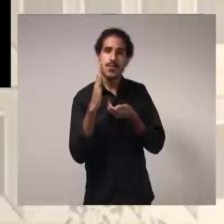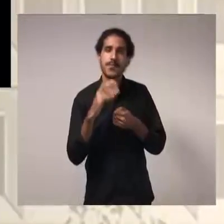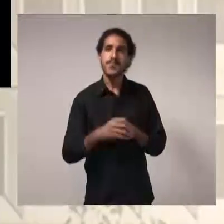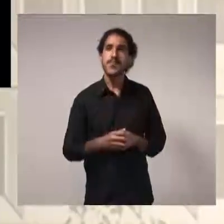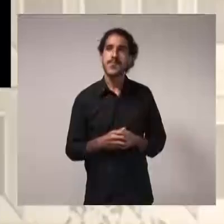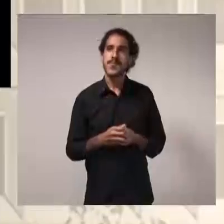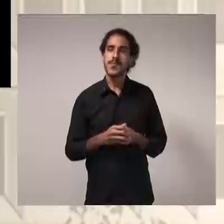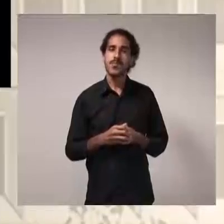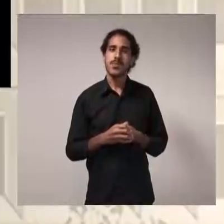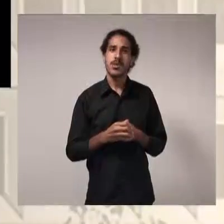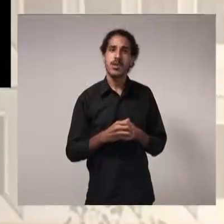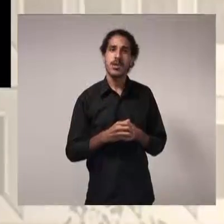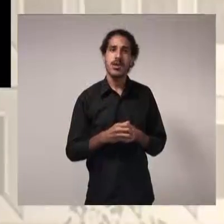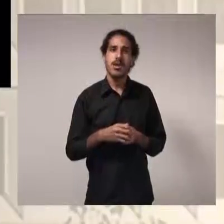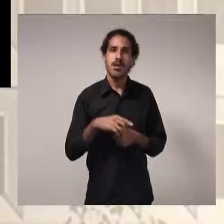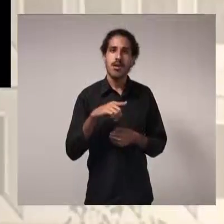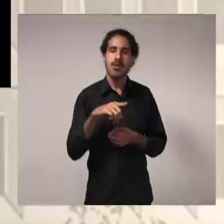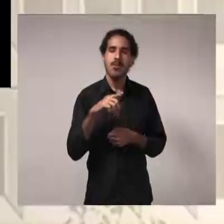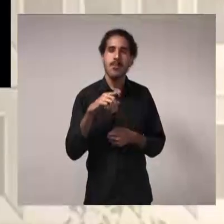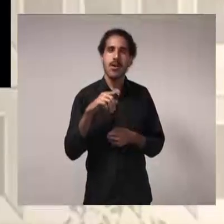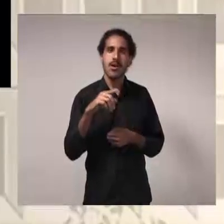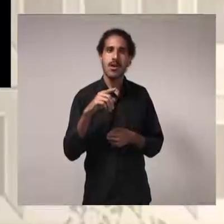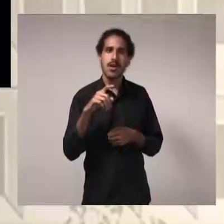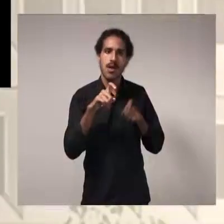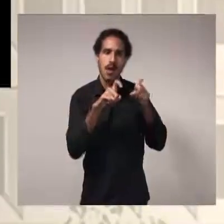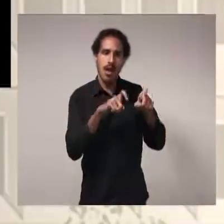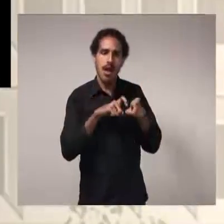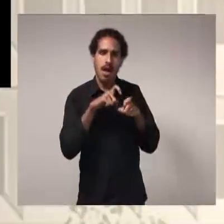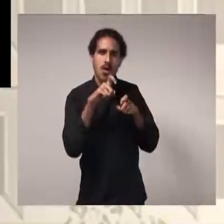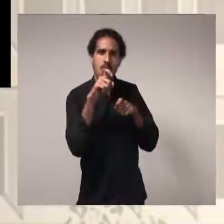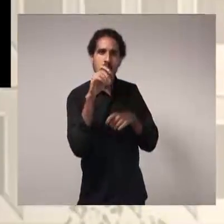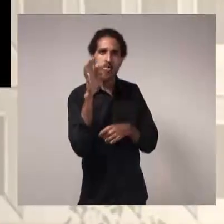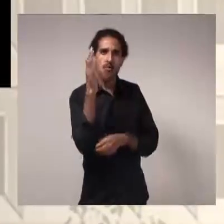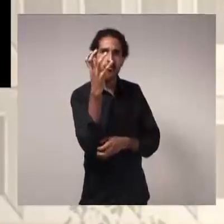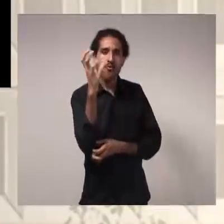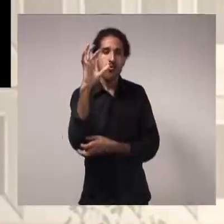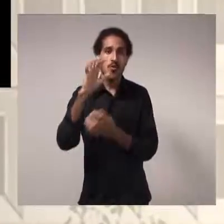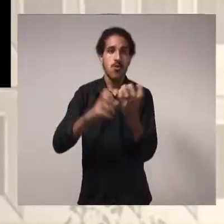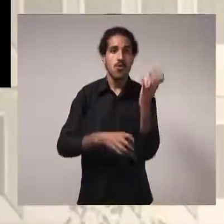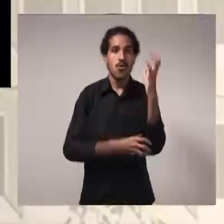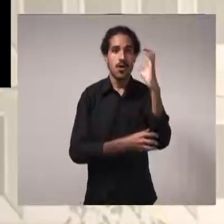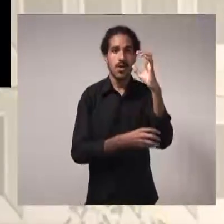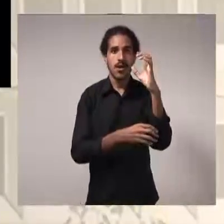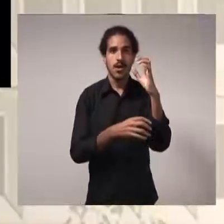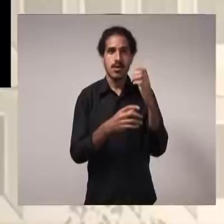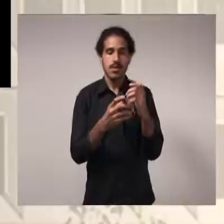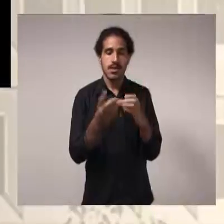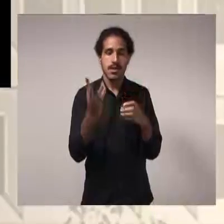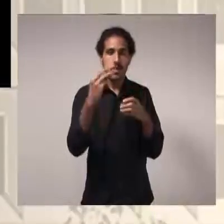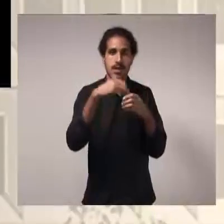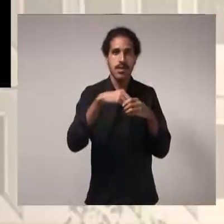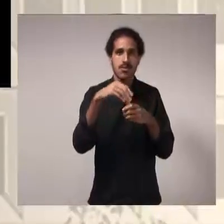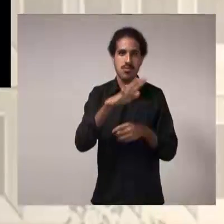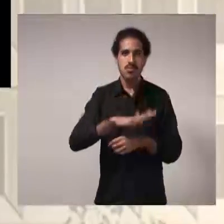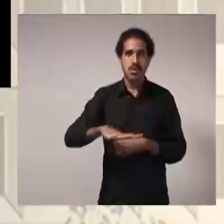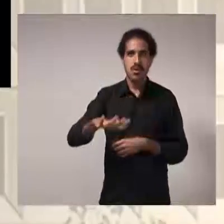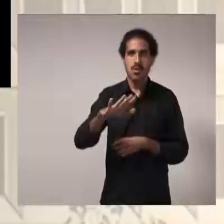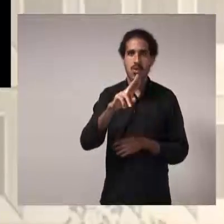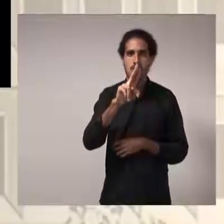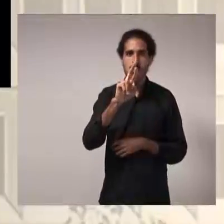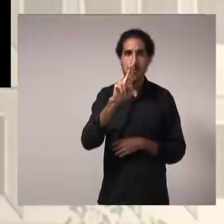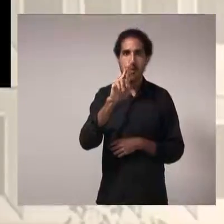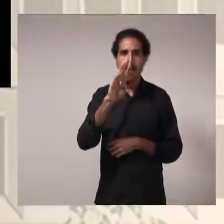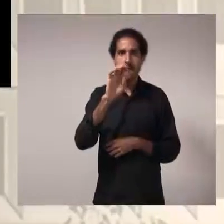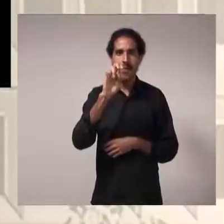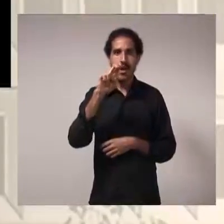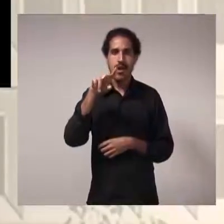uma agrofloresta urbana. O que é a agrofloresta? A agrofloresta é um